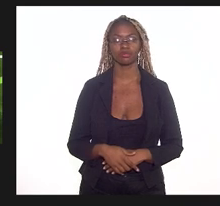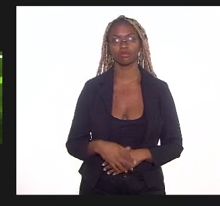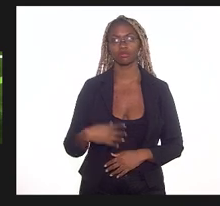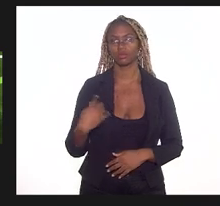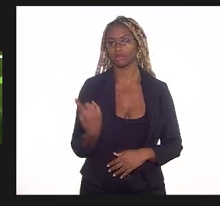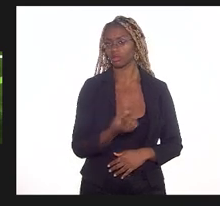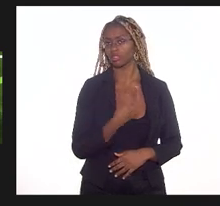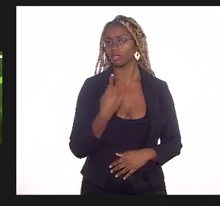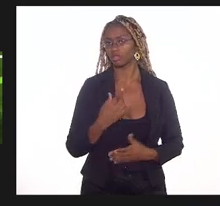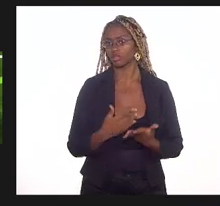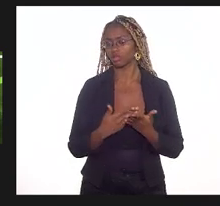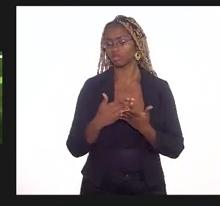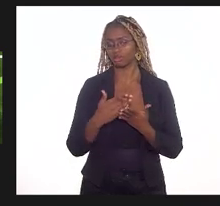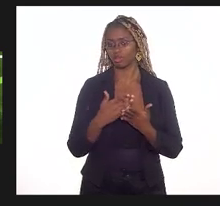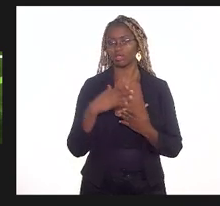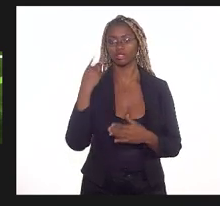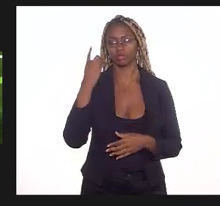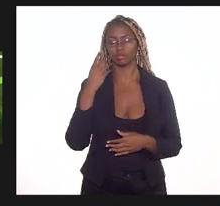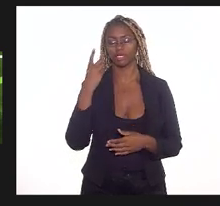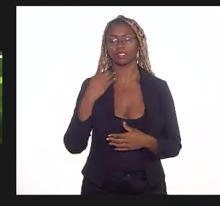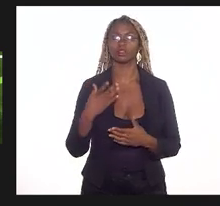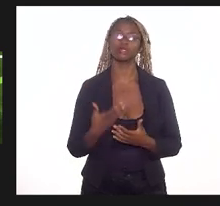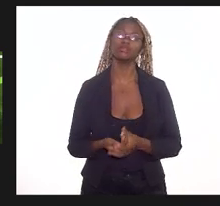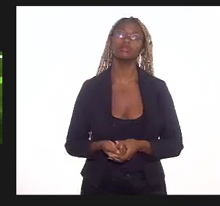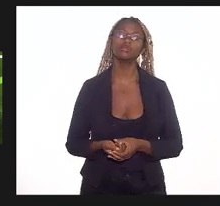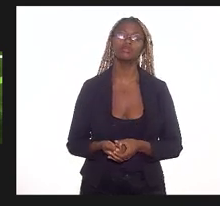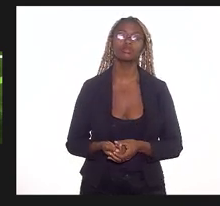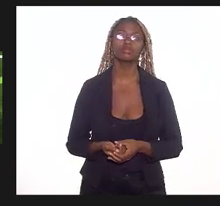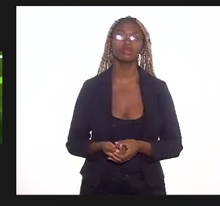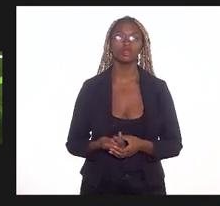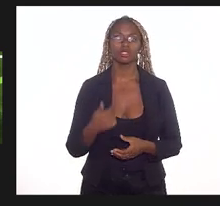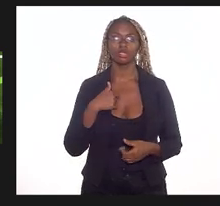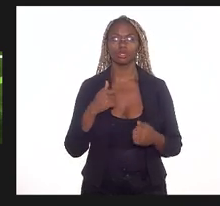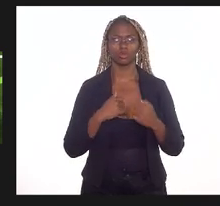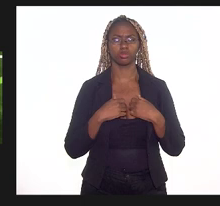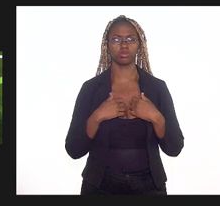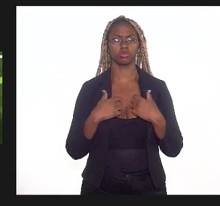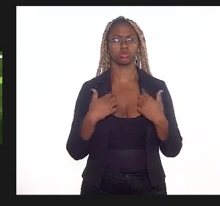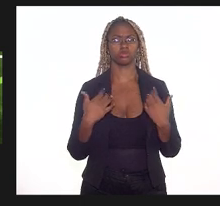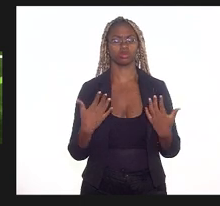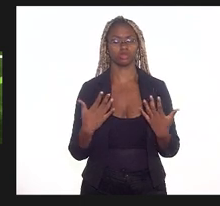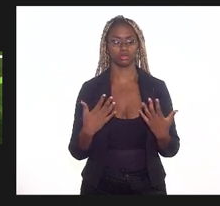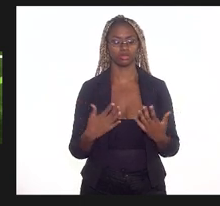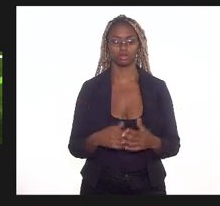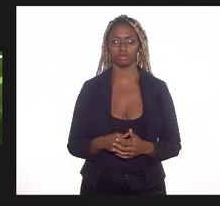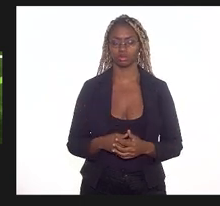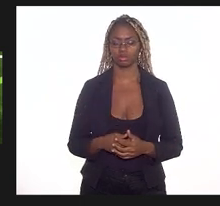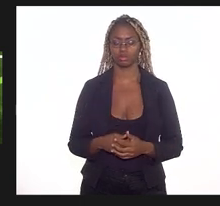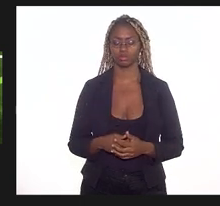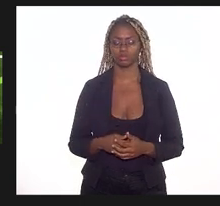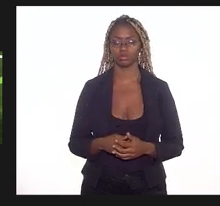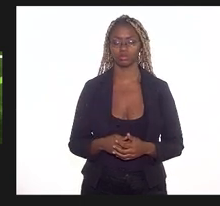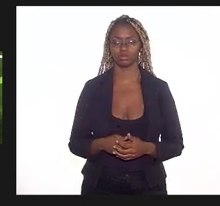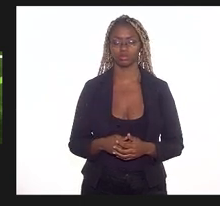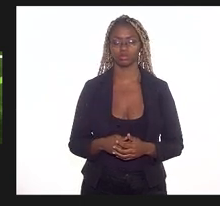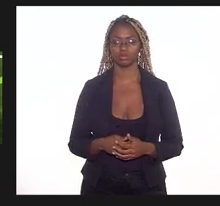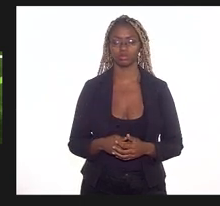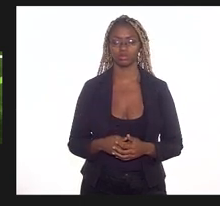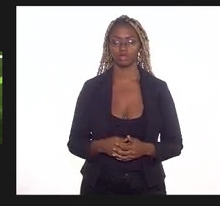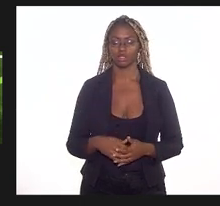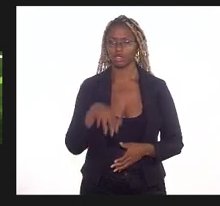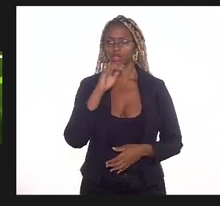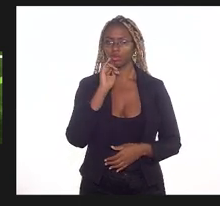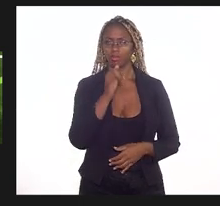começa, deputada Marta Rocha, e eu fiquei muito impressionado, foi com os